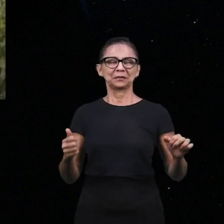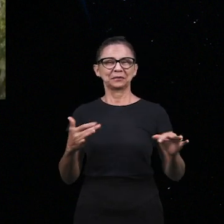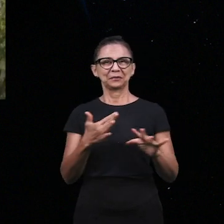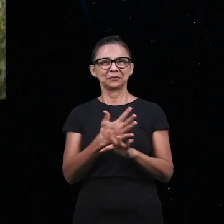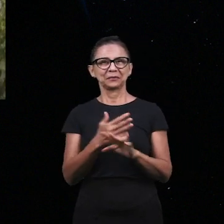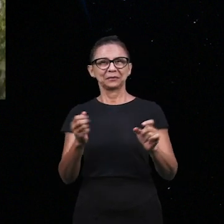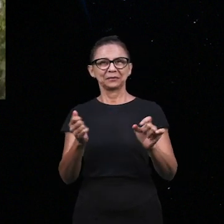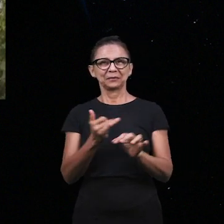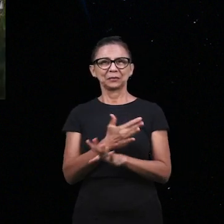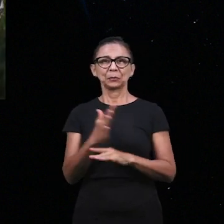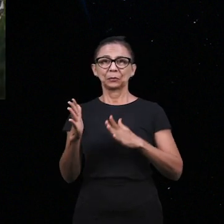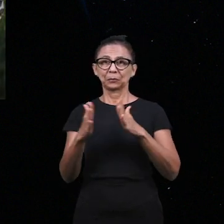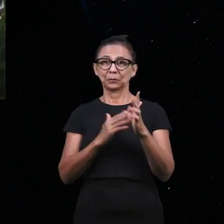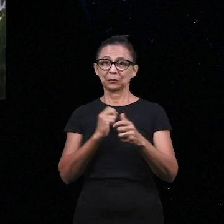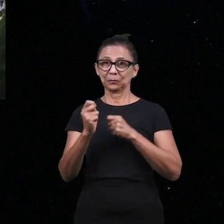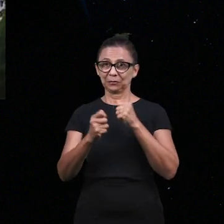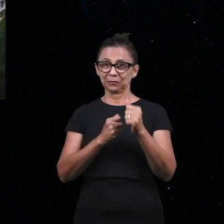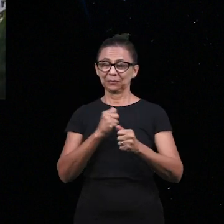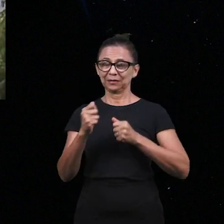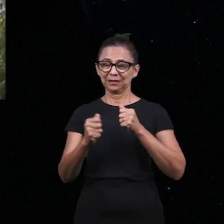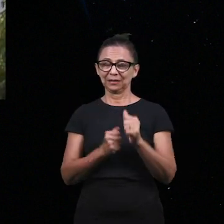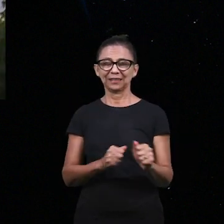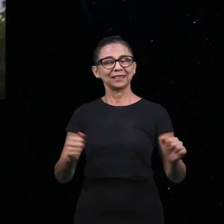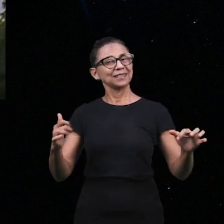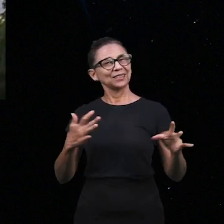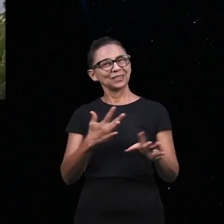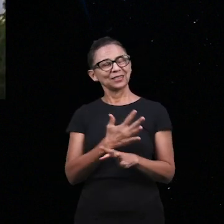Glória, glória, aleluia.